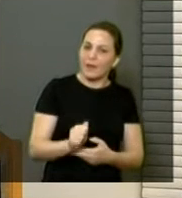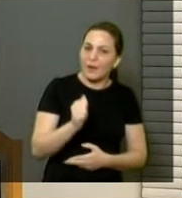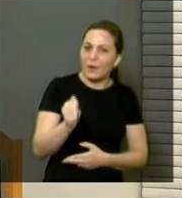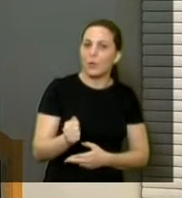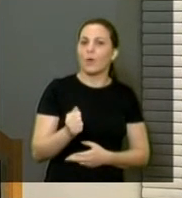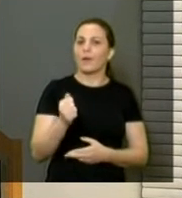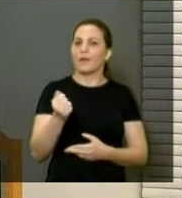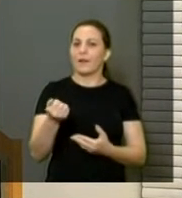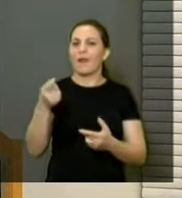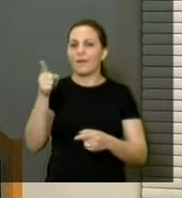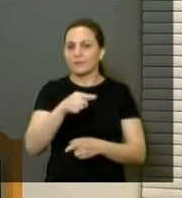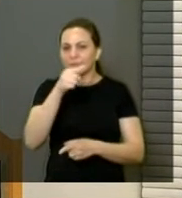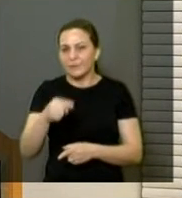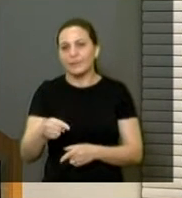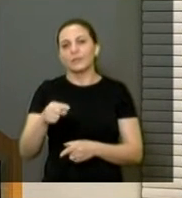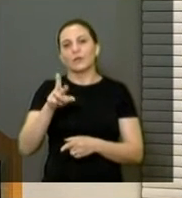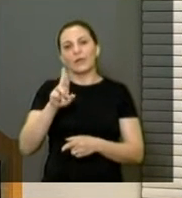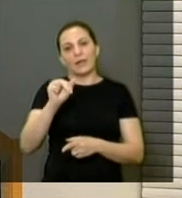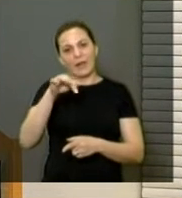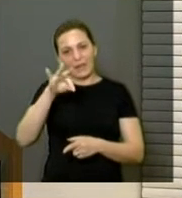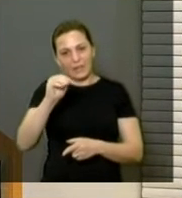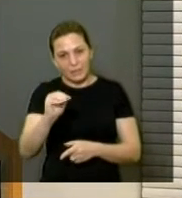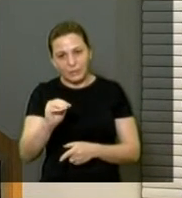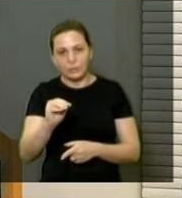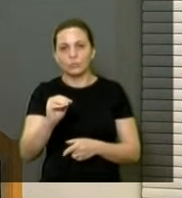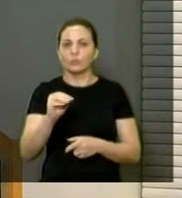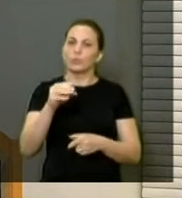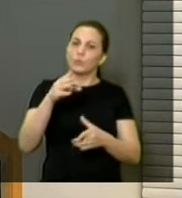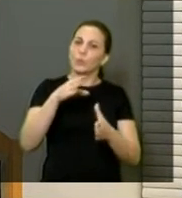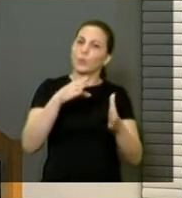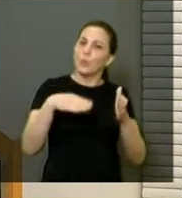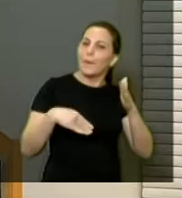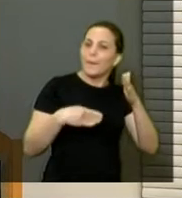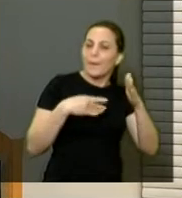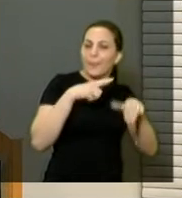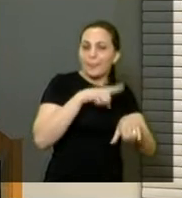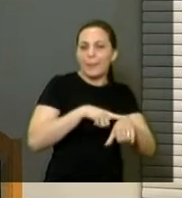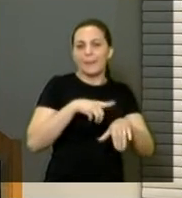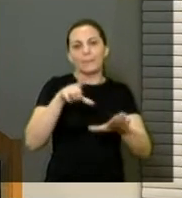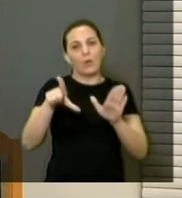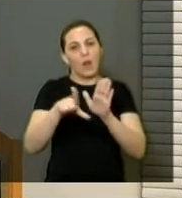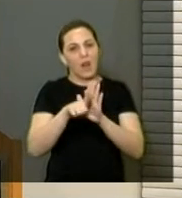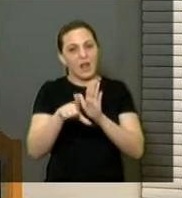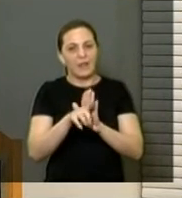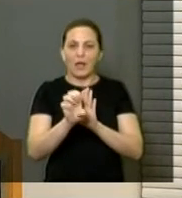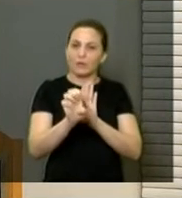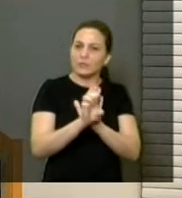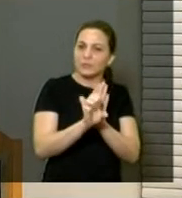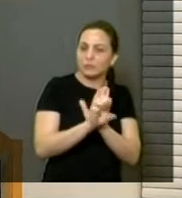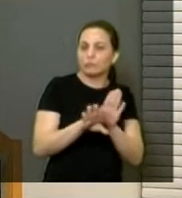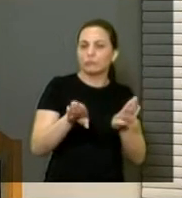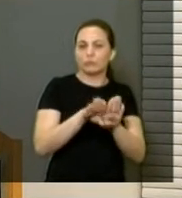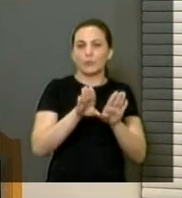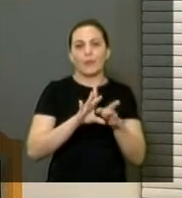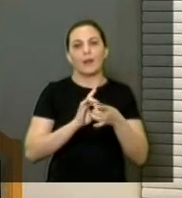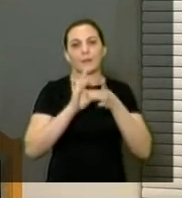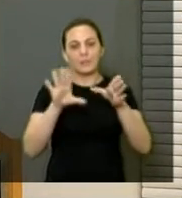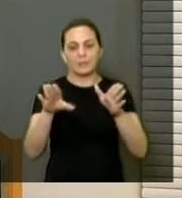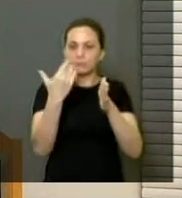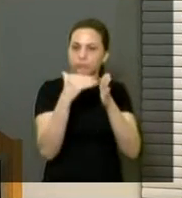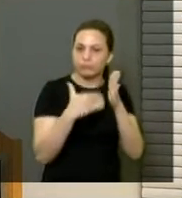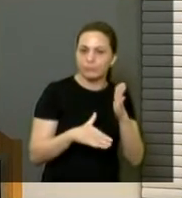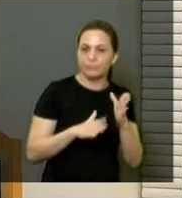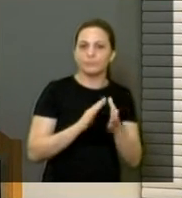cancelando a expulsão de renato haddad tudo no prazo legal conforme determina o estatuto e toma as seguintes deliberações